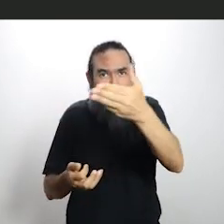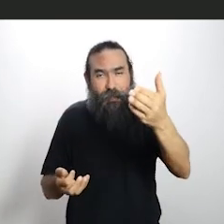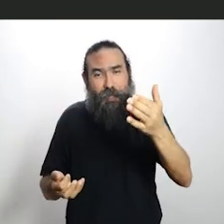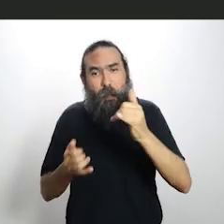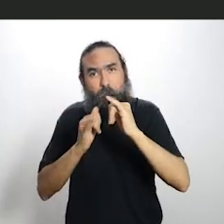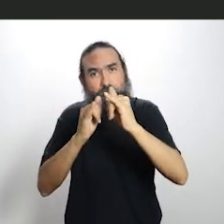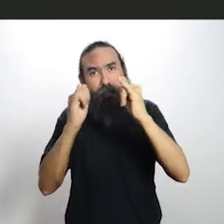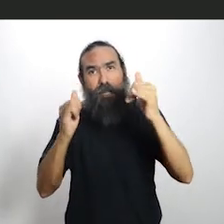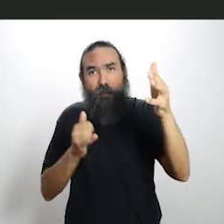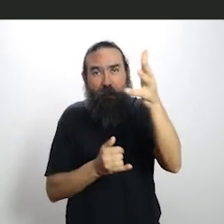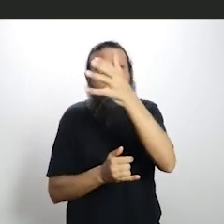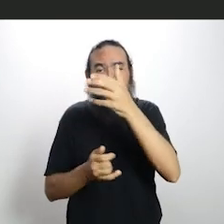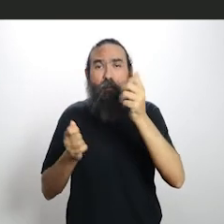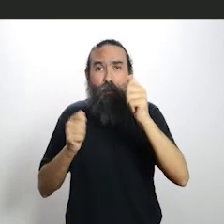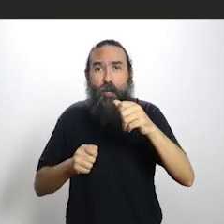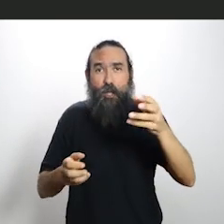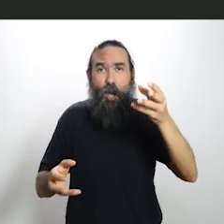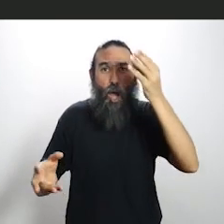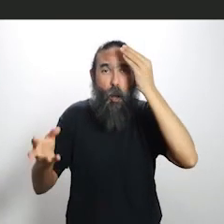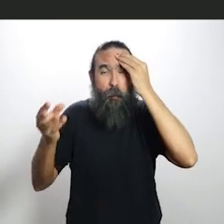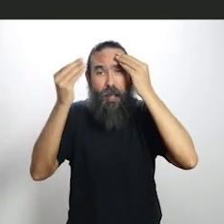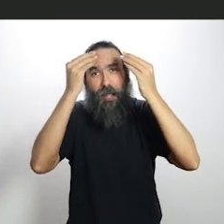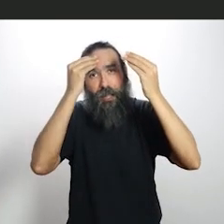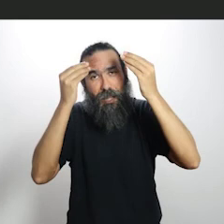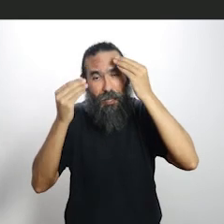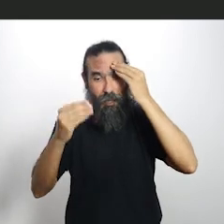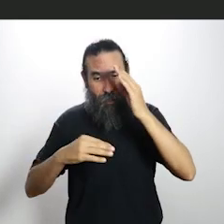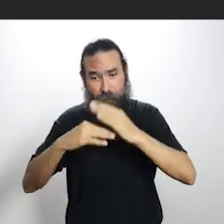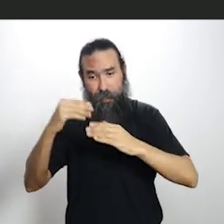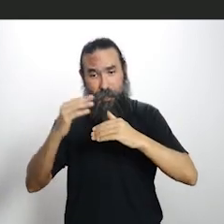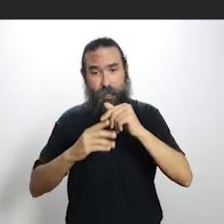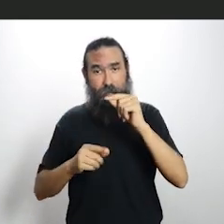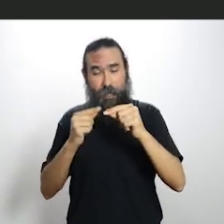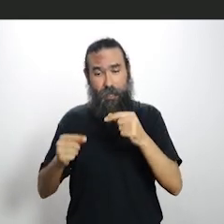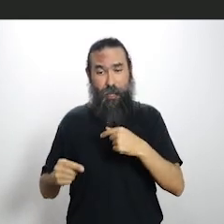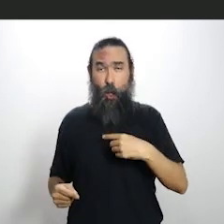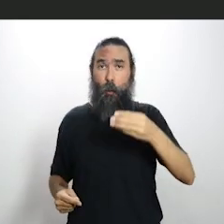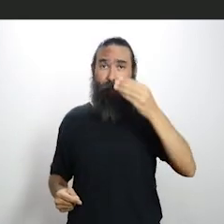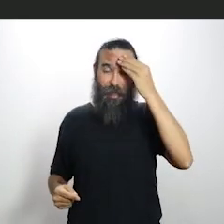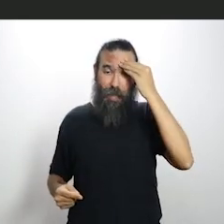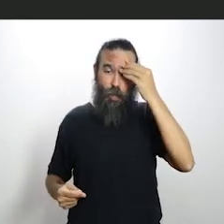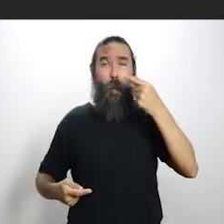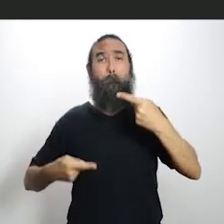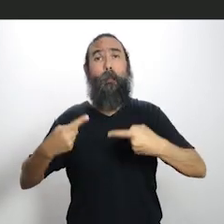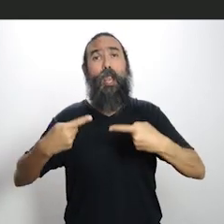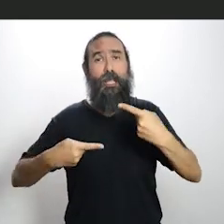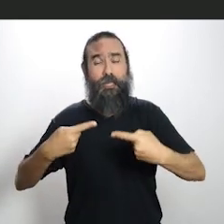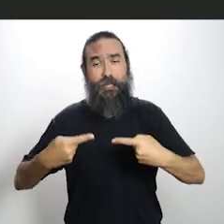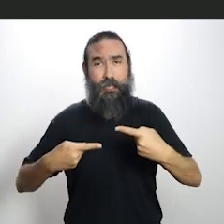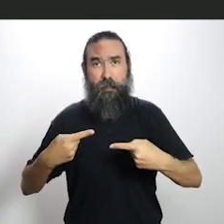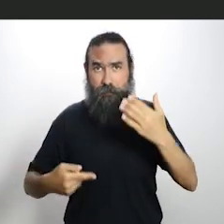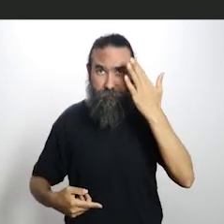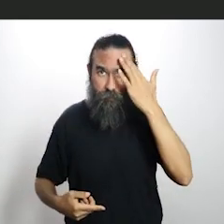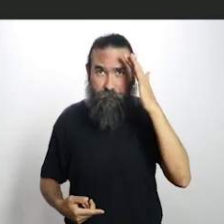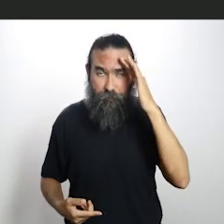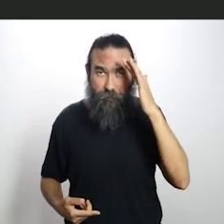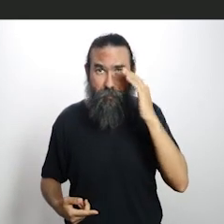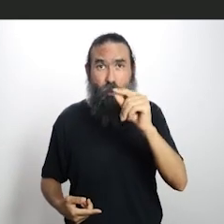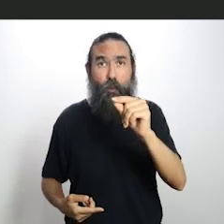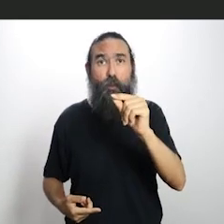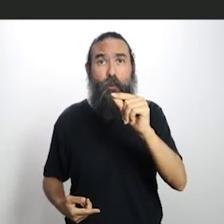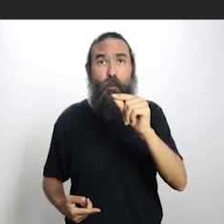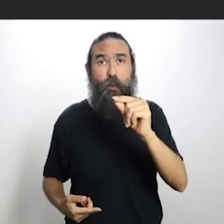caminhando sabe ouvindo música e hoje nessa luta que a gente tem na Xambá